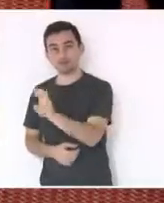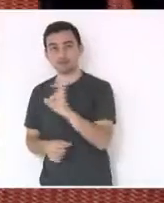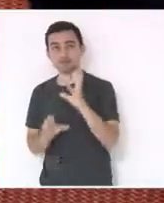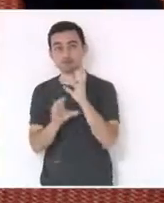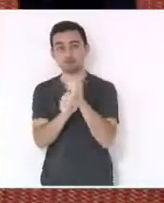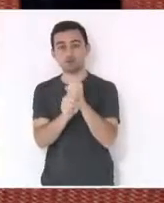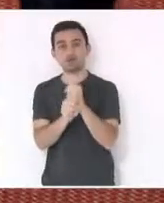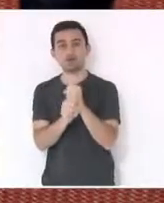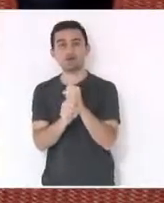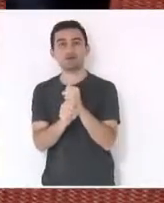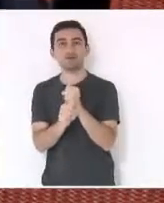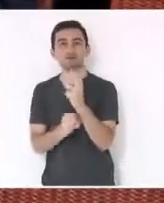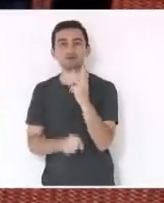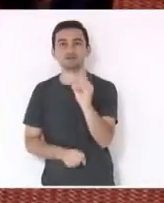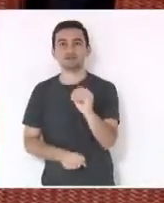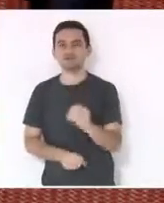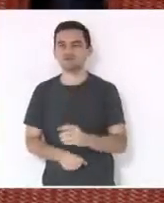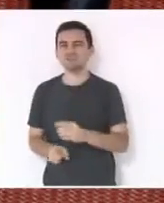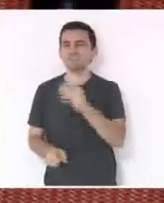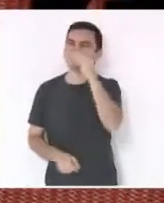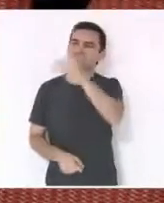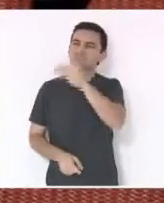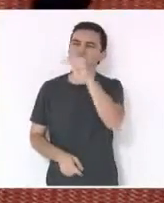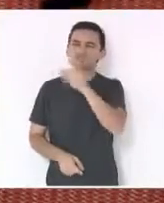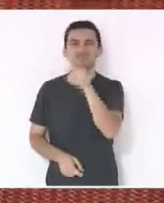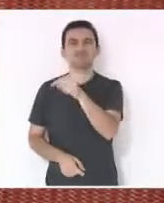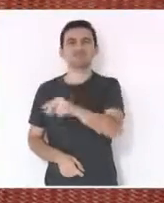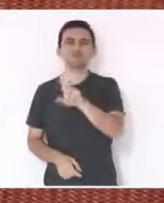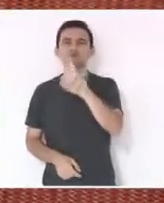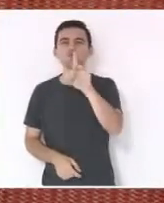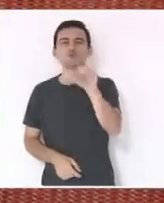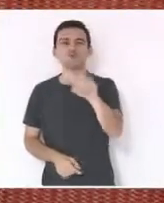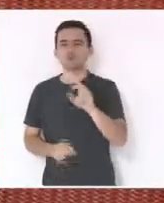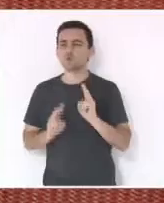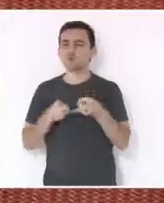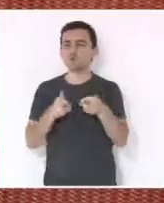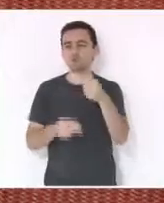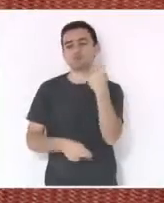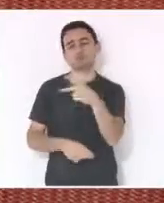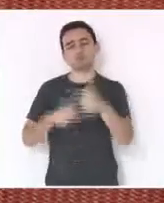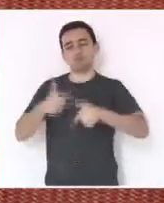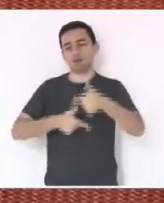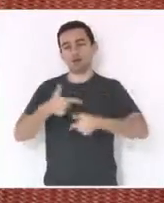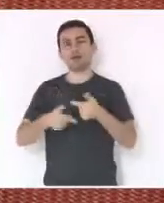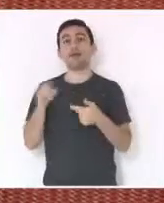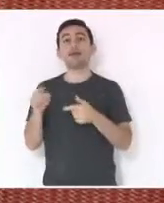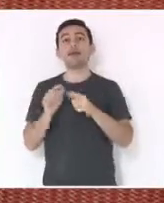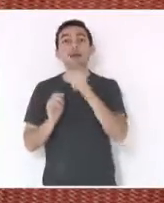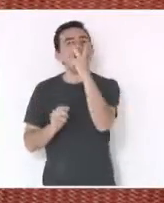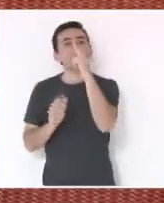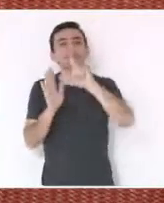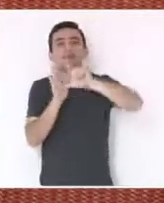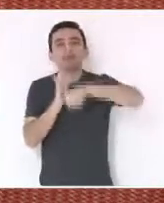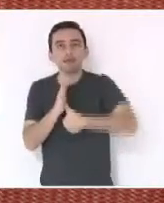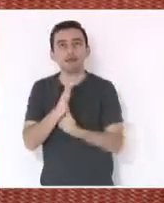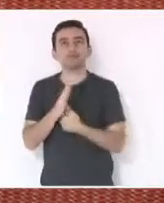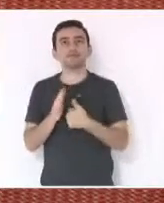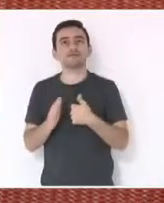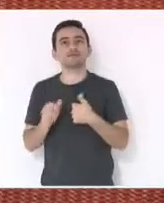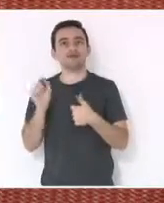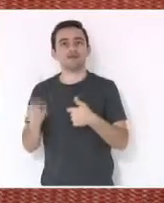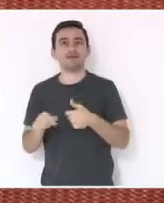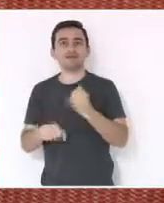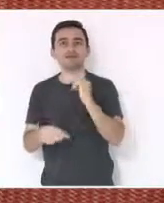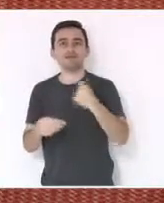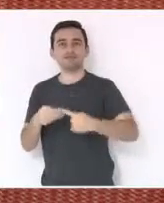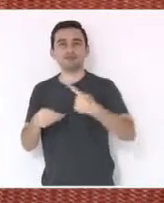mas ignora o prefeito dú continua seu trabalho ele sempre além de atrasar a cidade envergonhar a cidade que a cidade